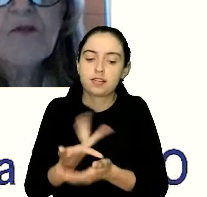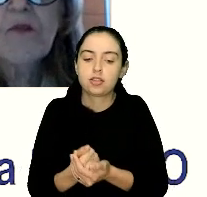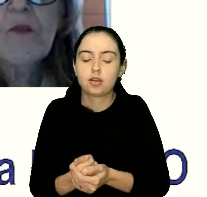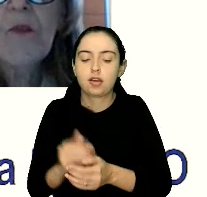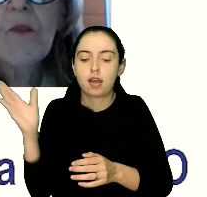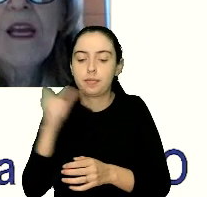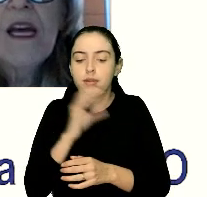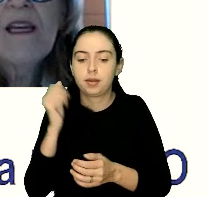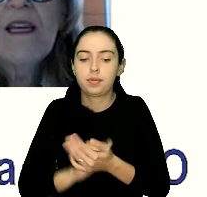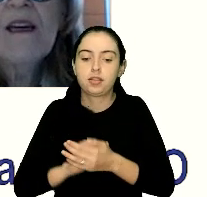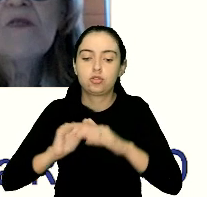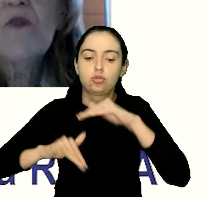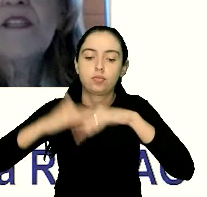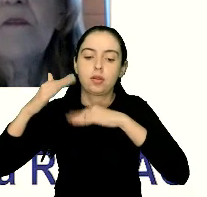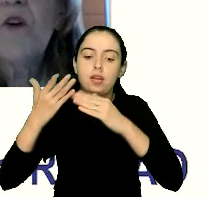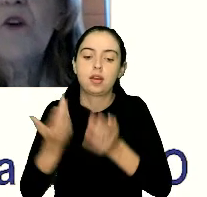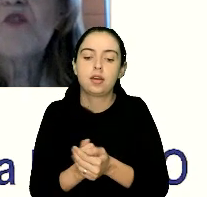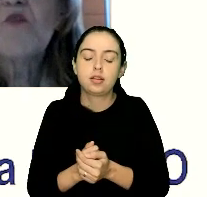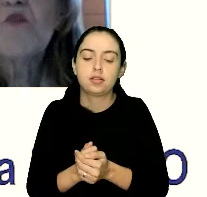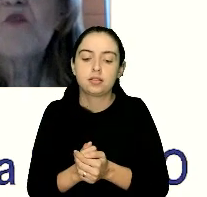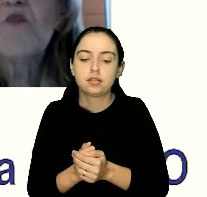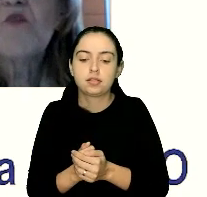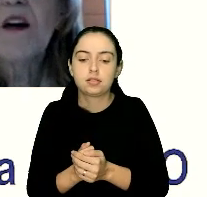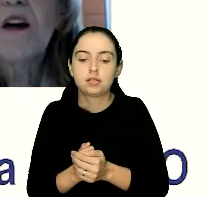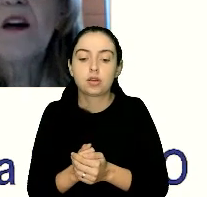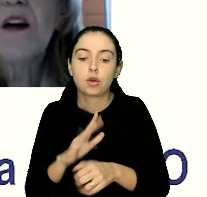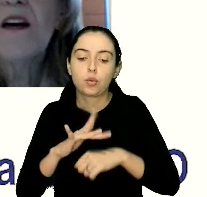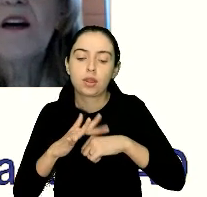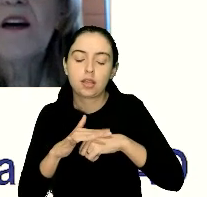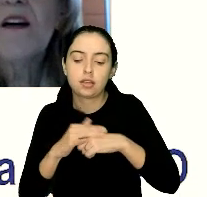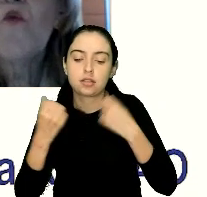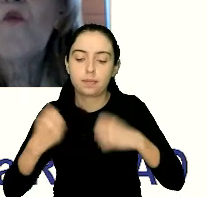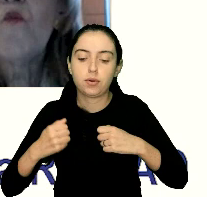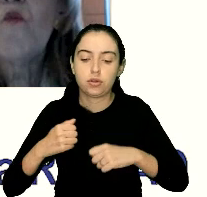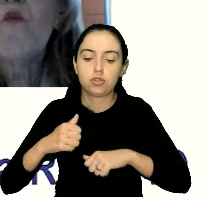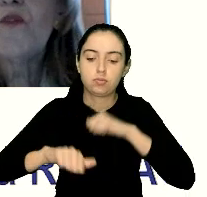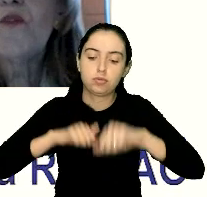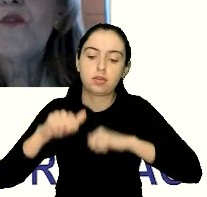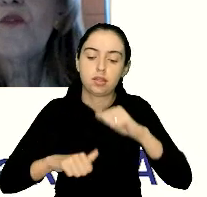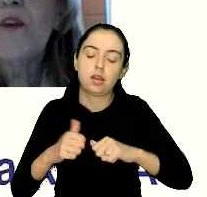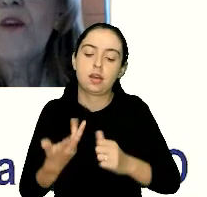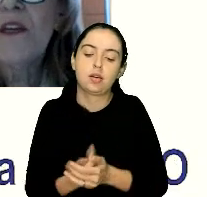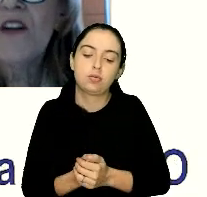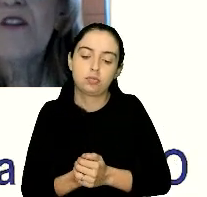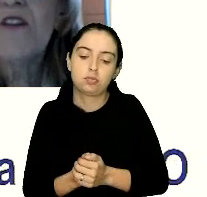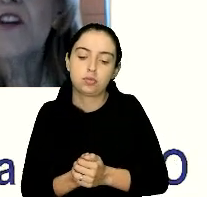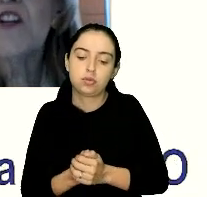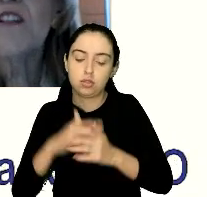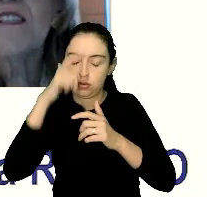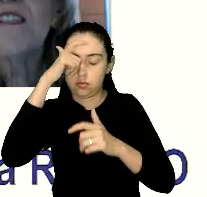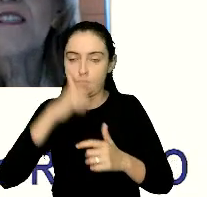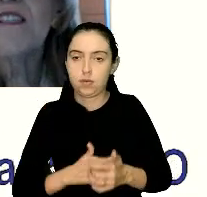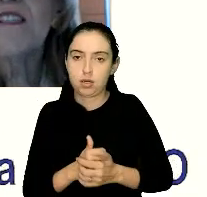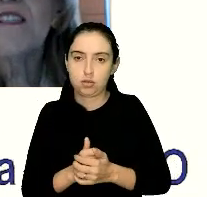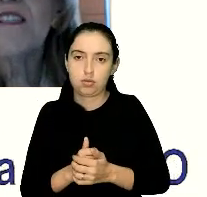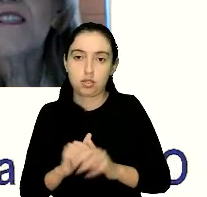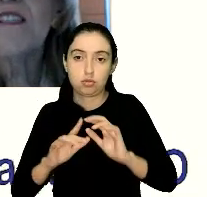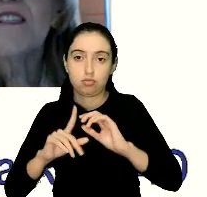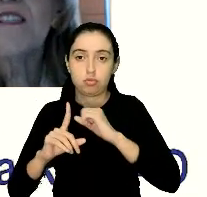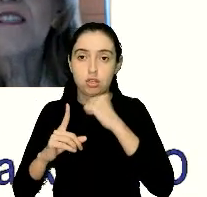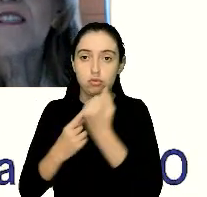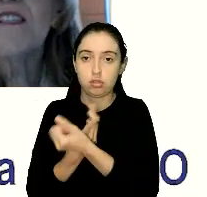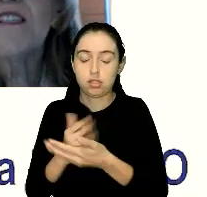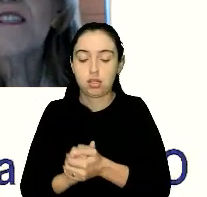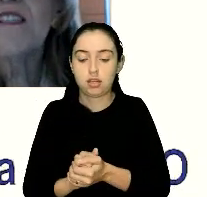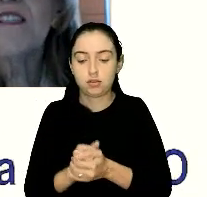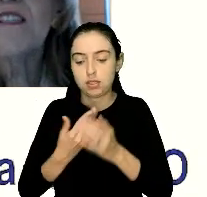disso. E a doença pode mudar o comportamento da humanidade, desde que a gente